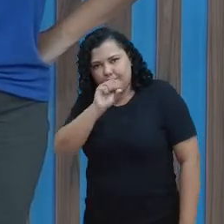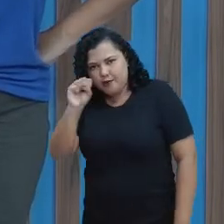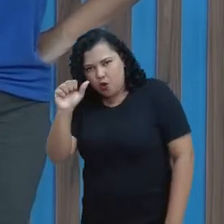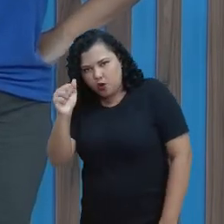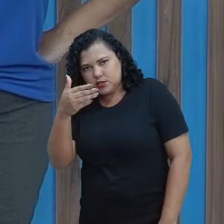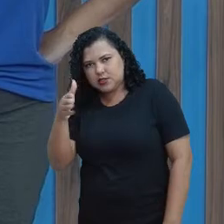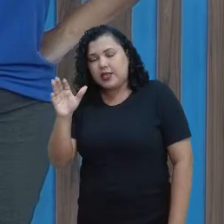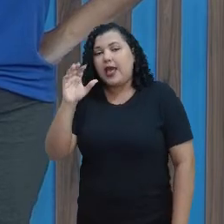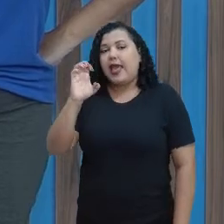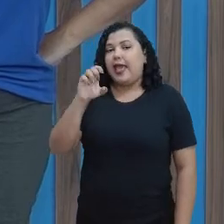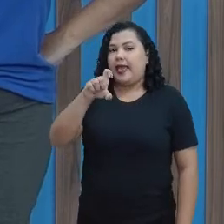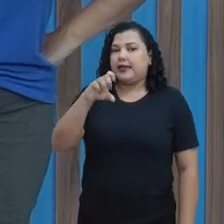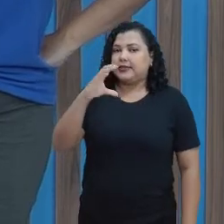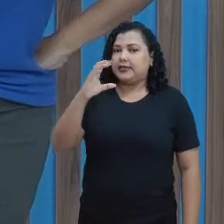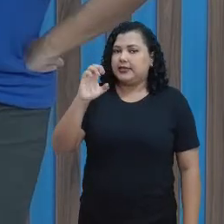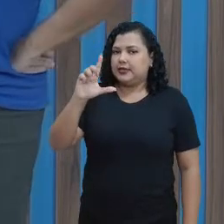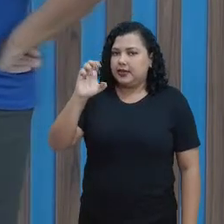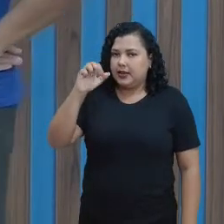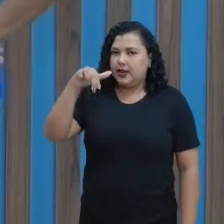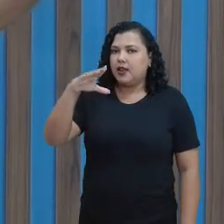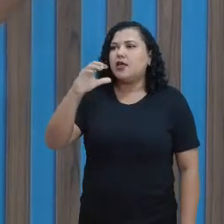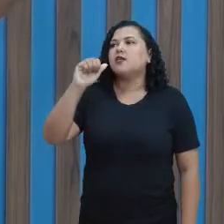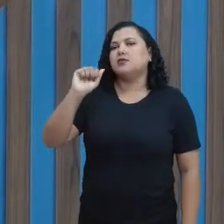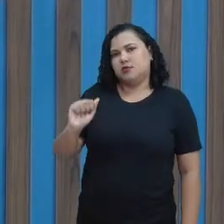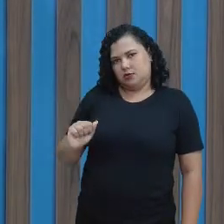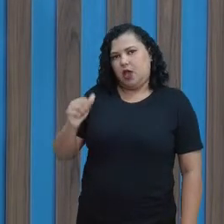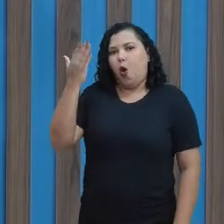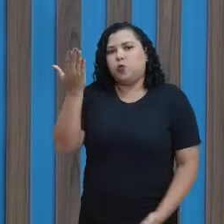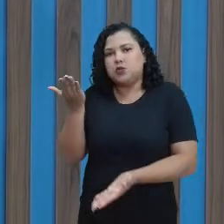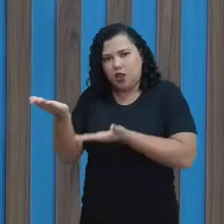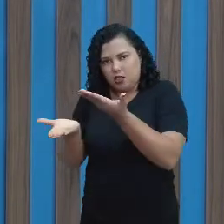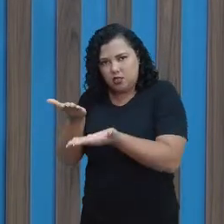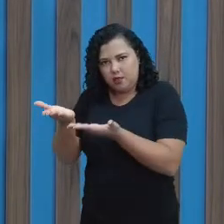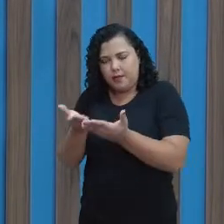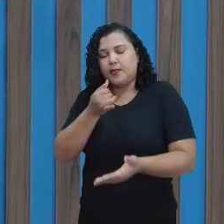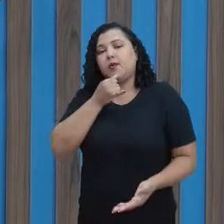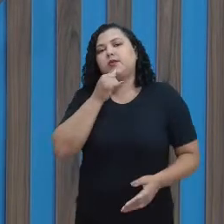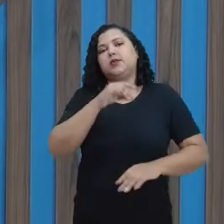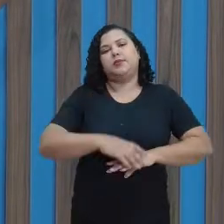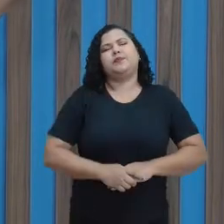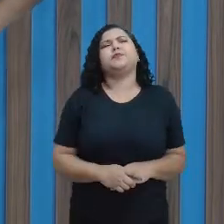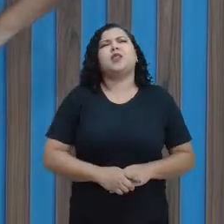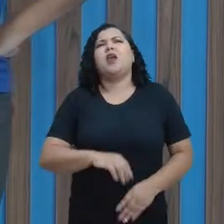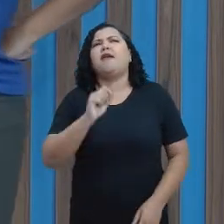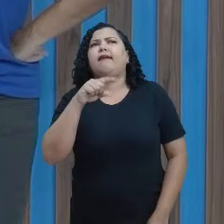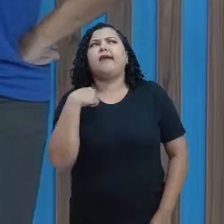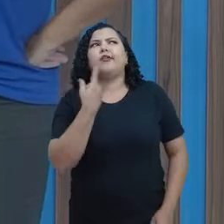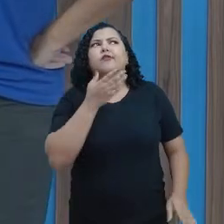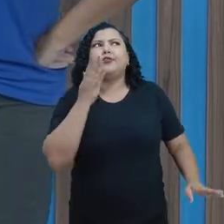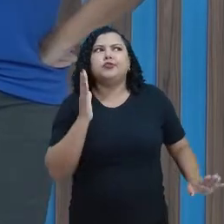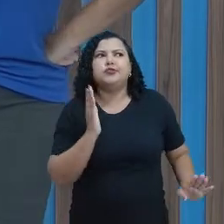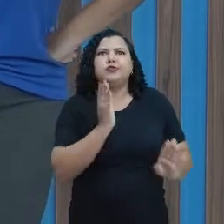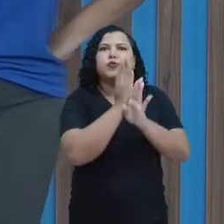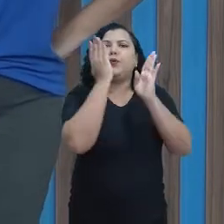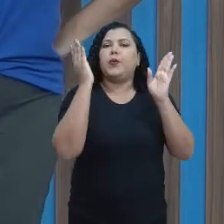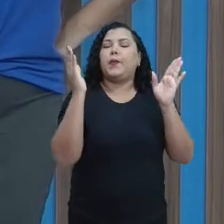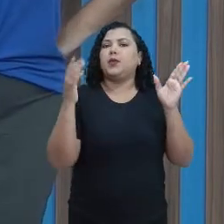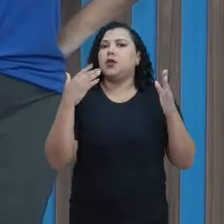vossa excelência. Quem de nós desvendará o mistério? Então, aqui a gente tem o quê? Um